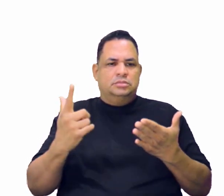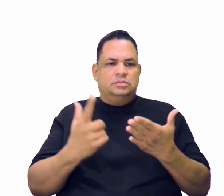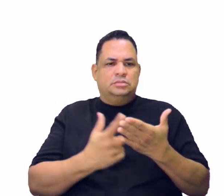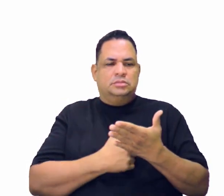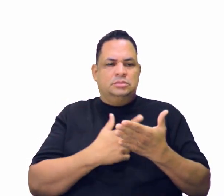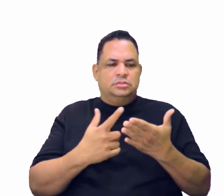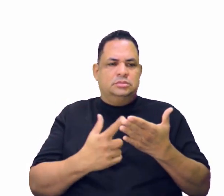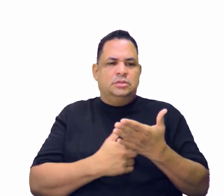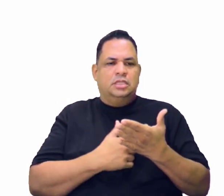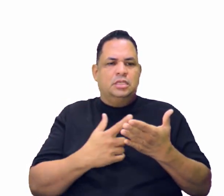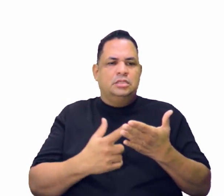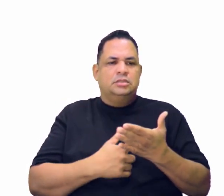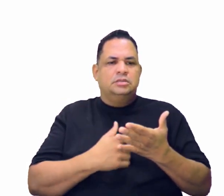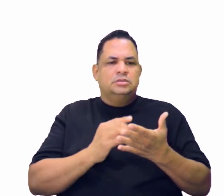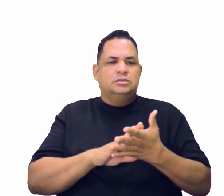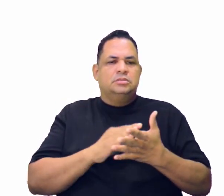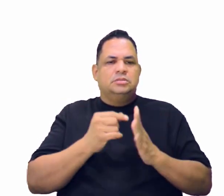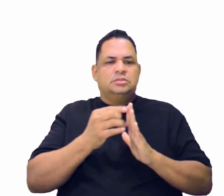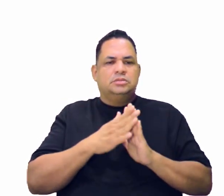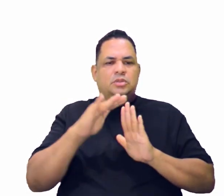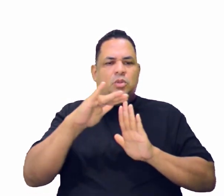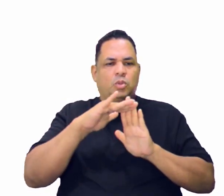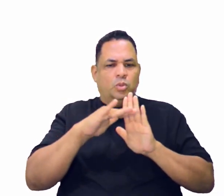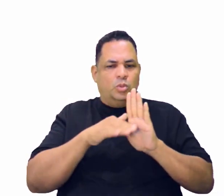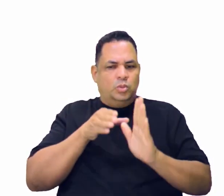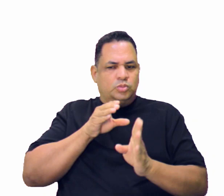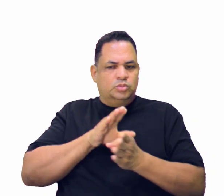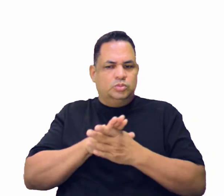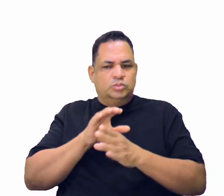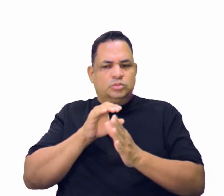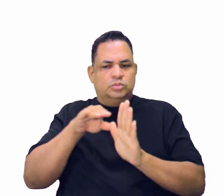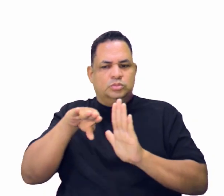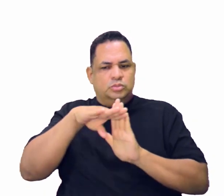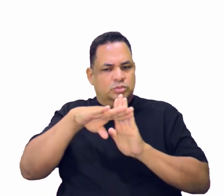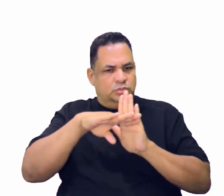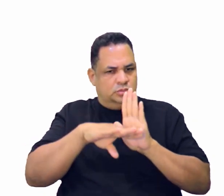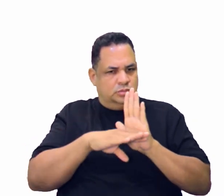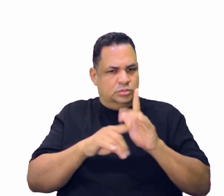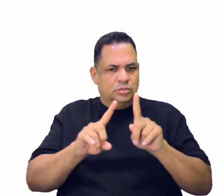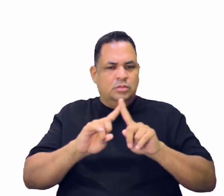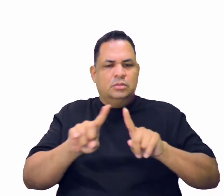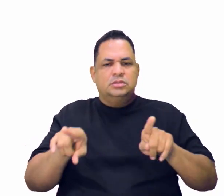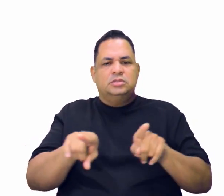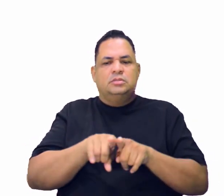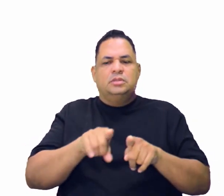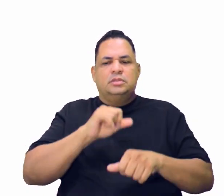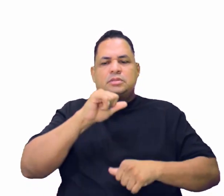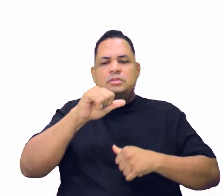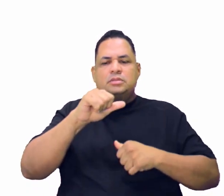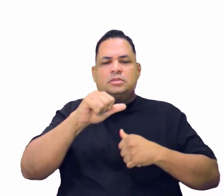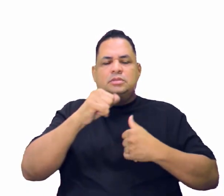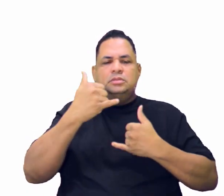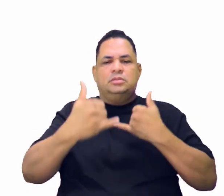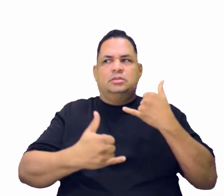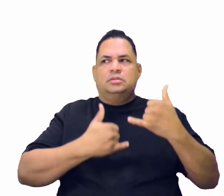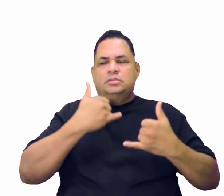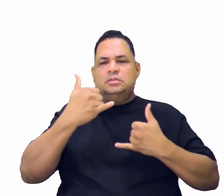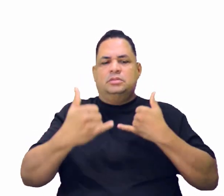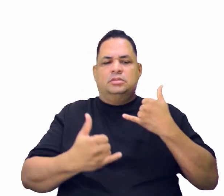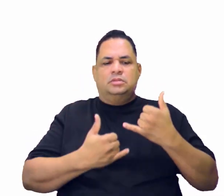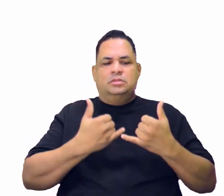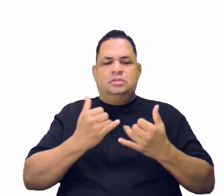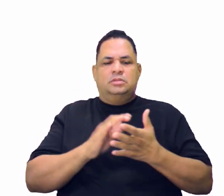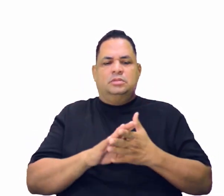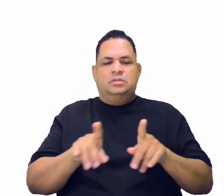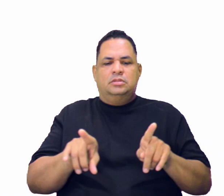instrutivas, senão divertidas. As são obras não apenas instrutivas, mas sim divertidas,